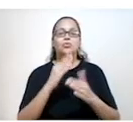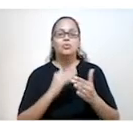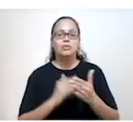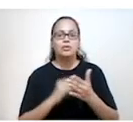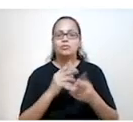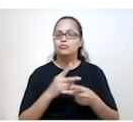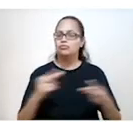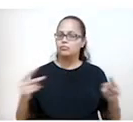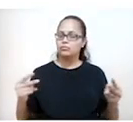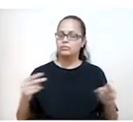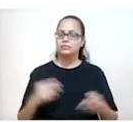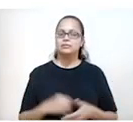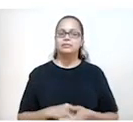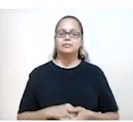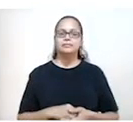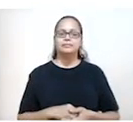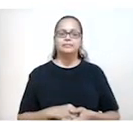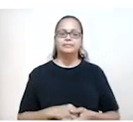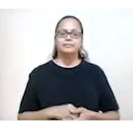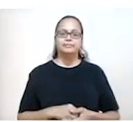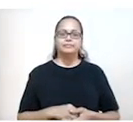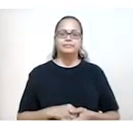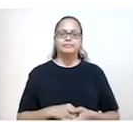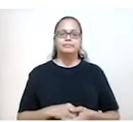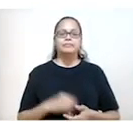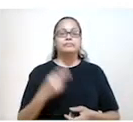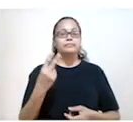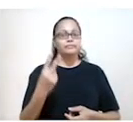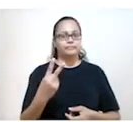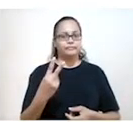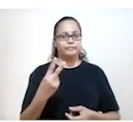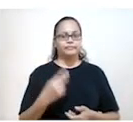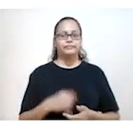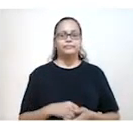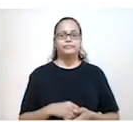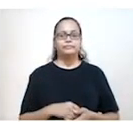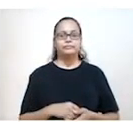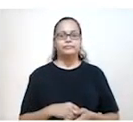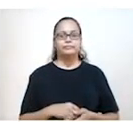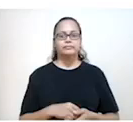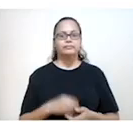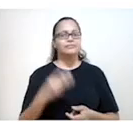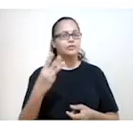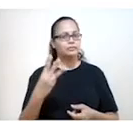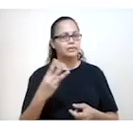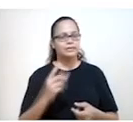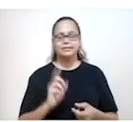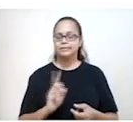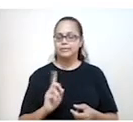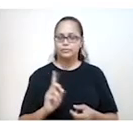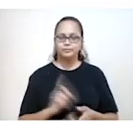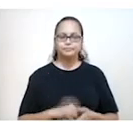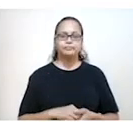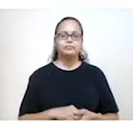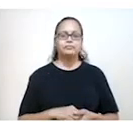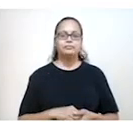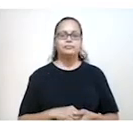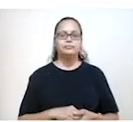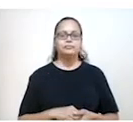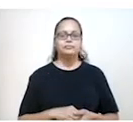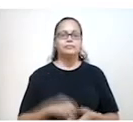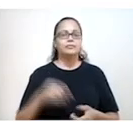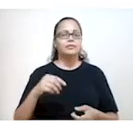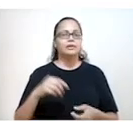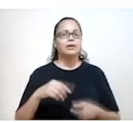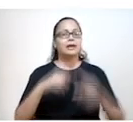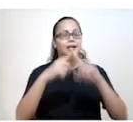facilitar. Bom, aqui lá é a tabuada do 2. Aí vamos pensar, é a tabuada do 3? Não. Aqui, ó, tabuada